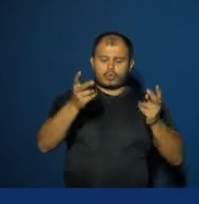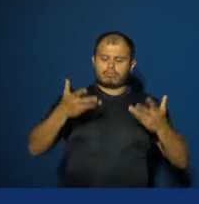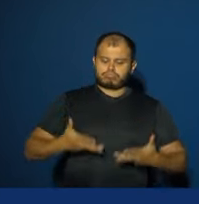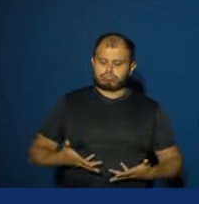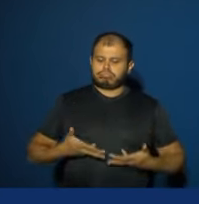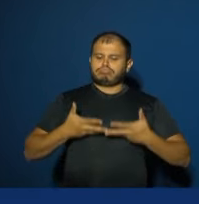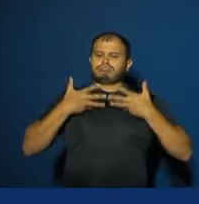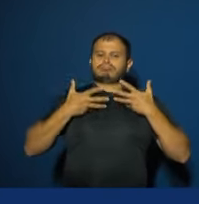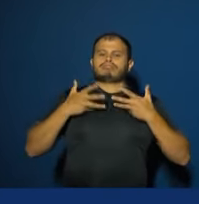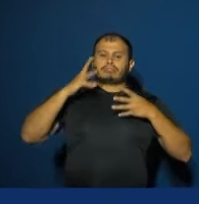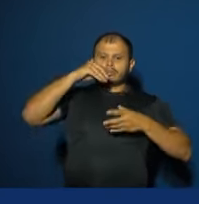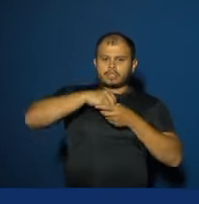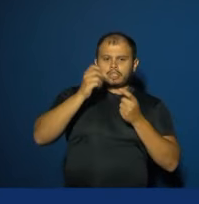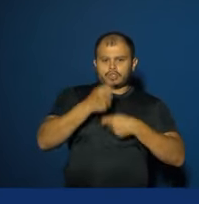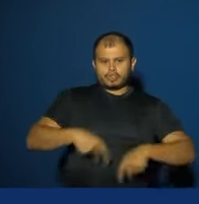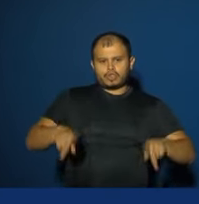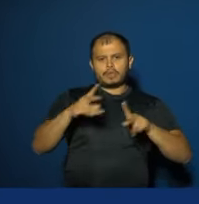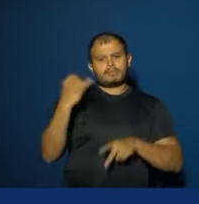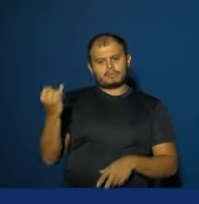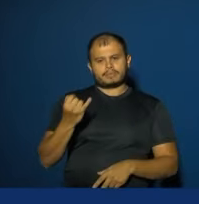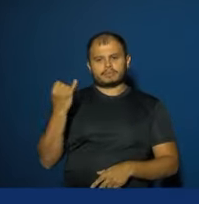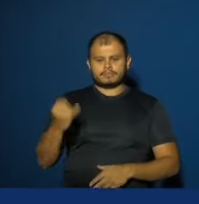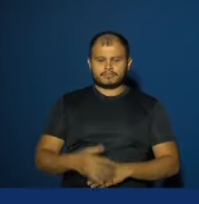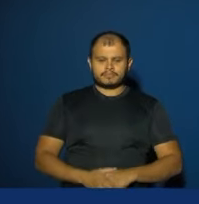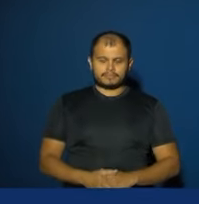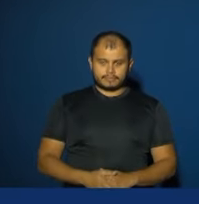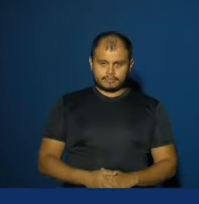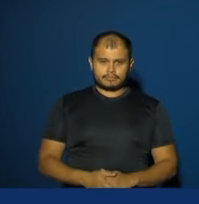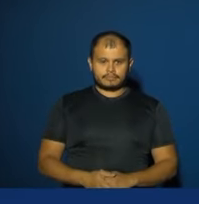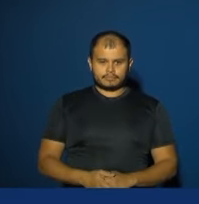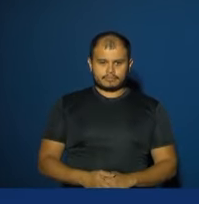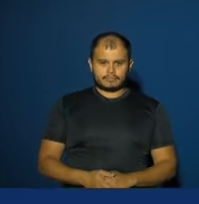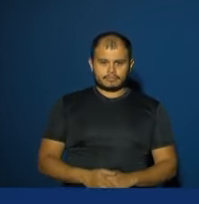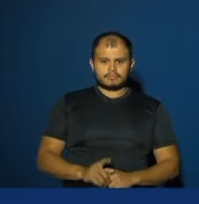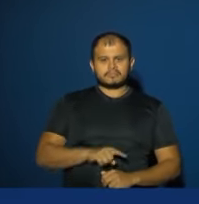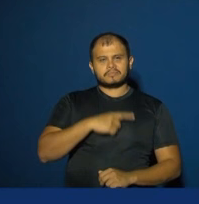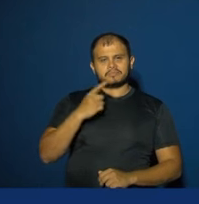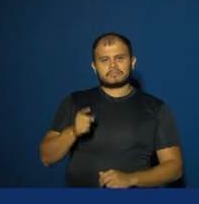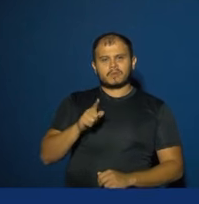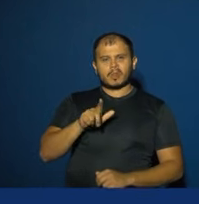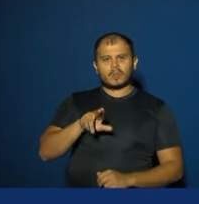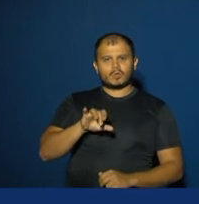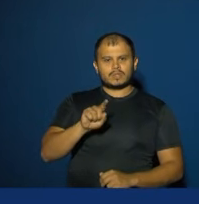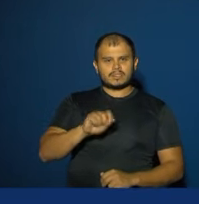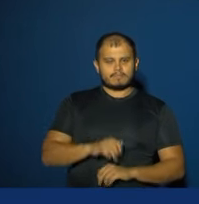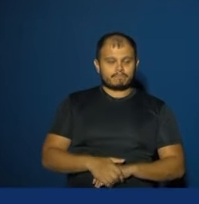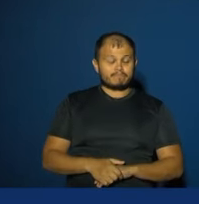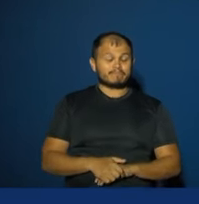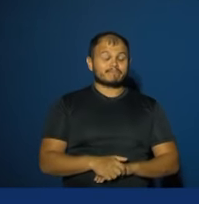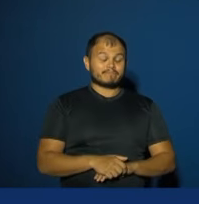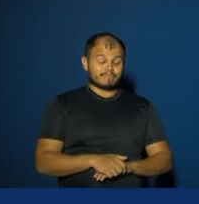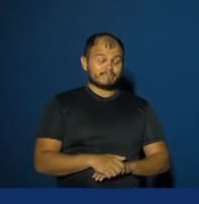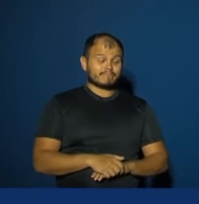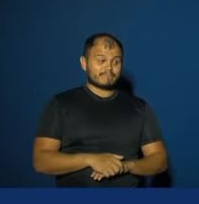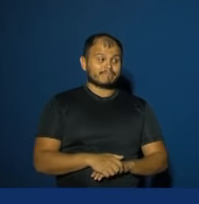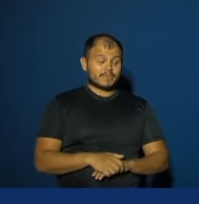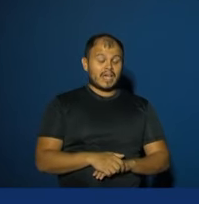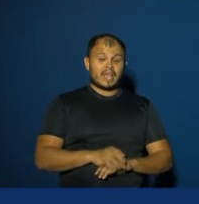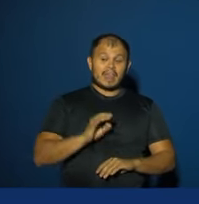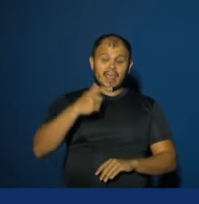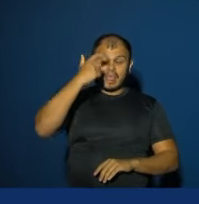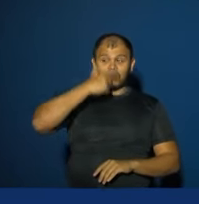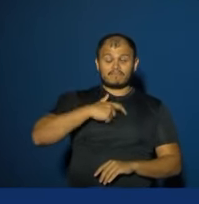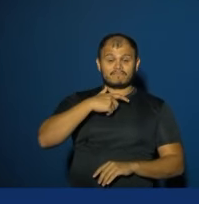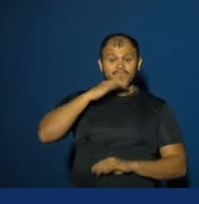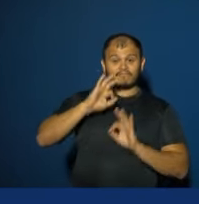em tudo que a gente faz muito importante perfeito passando para você Luísa bom eu sou de uma família que eu acho que já